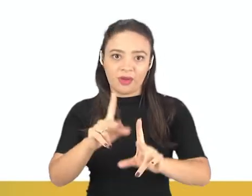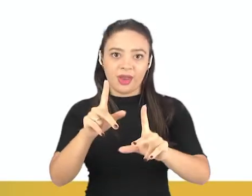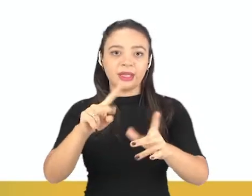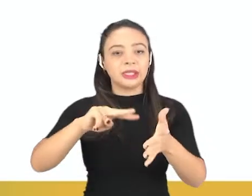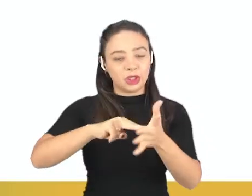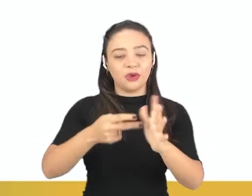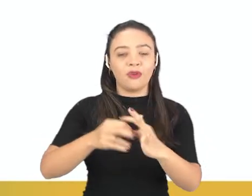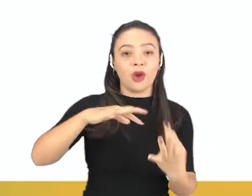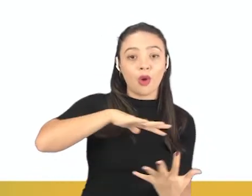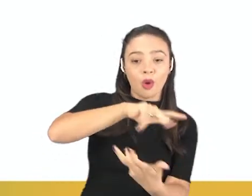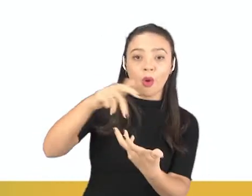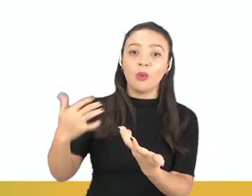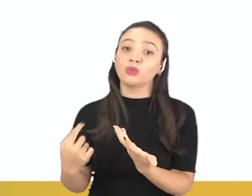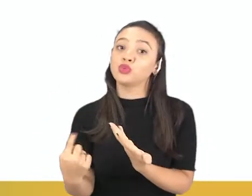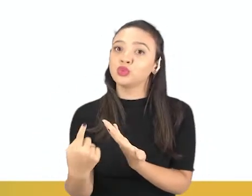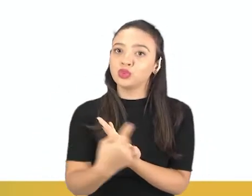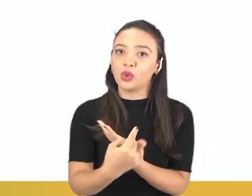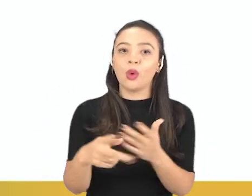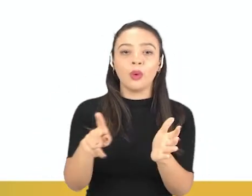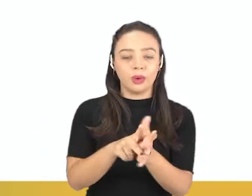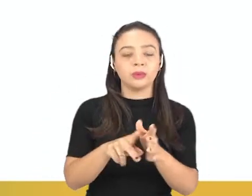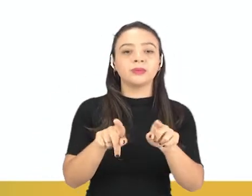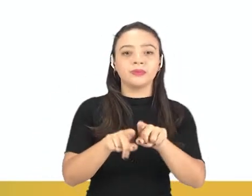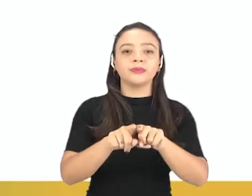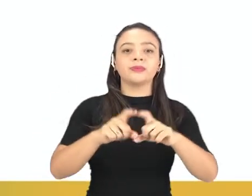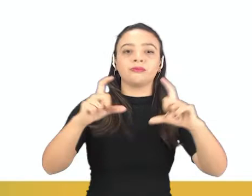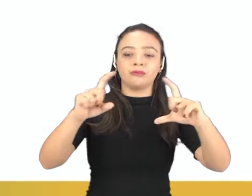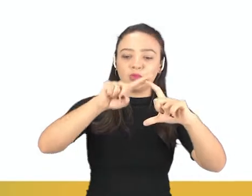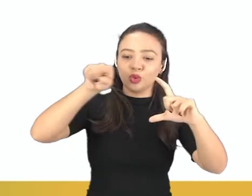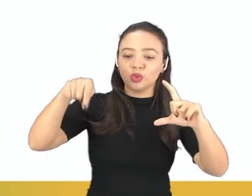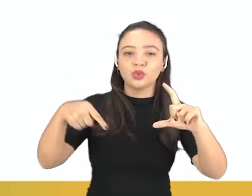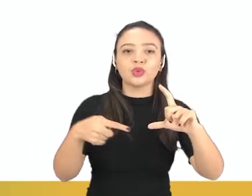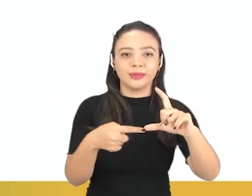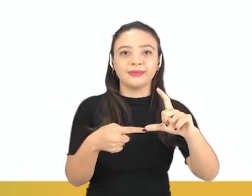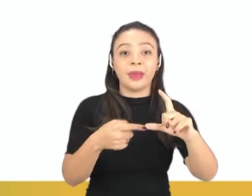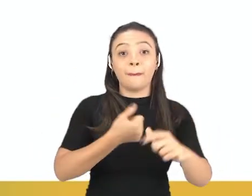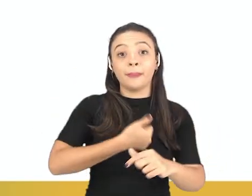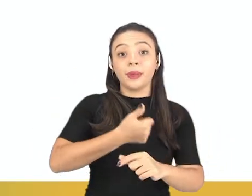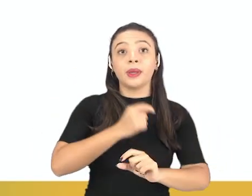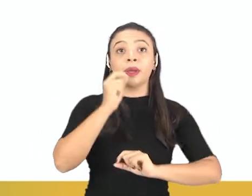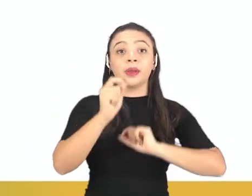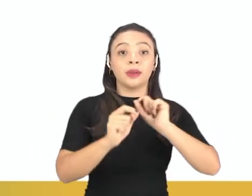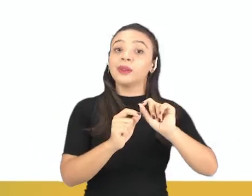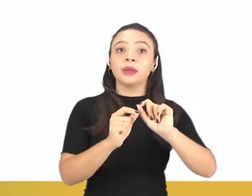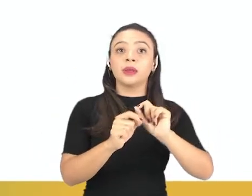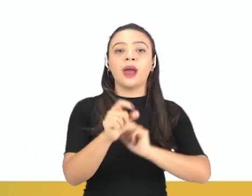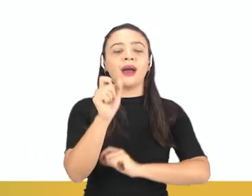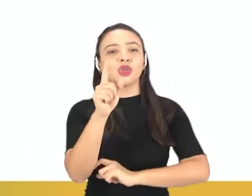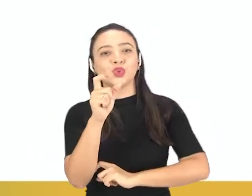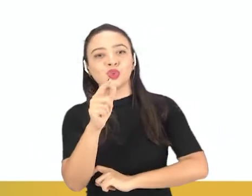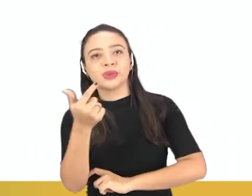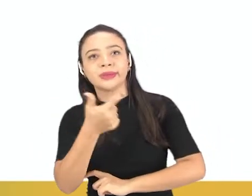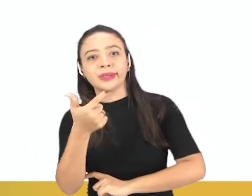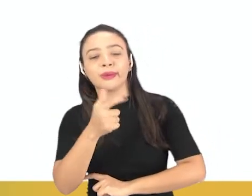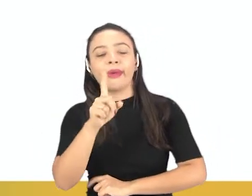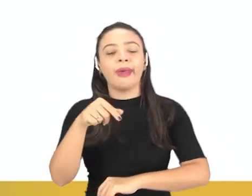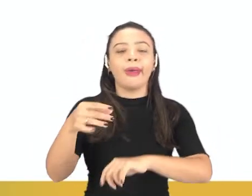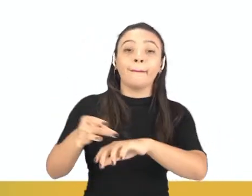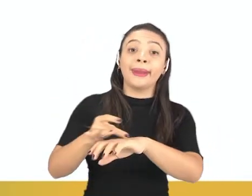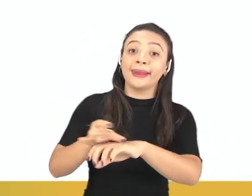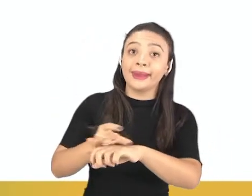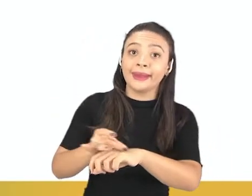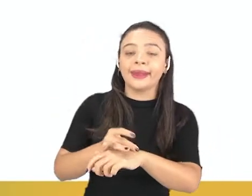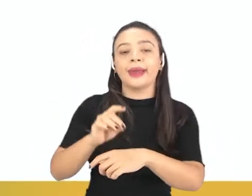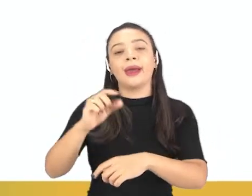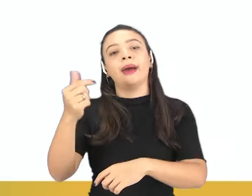continente também são exemplos de circunferências né A primeira é formada por uma circunferência Azul segundo é formado por uma